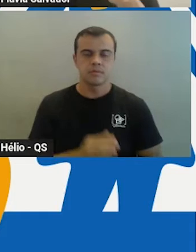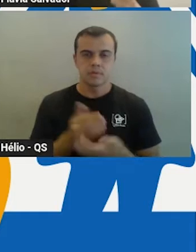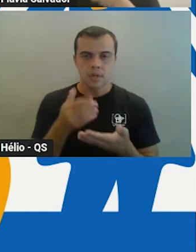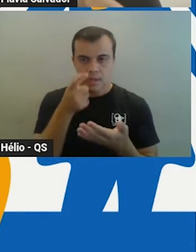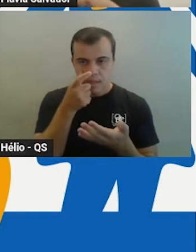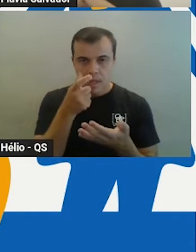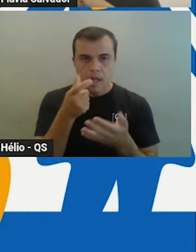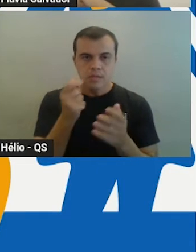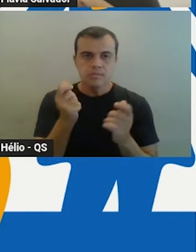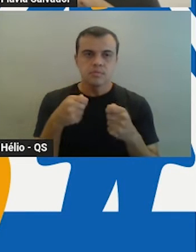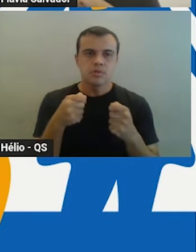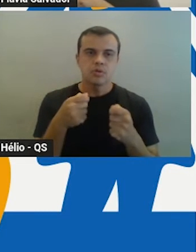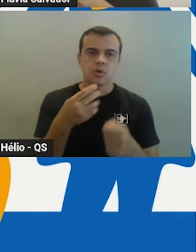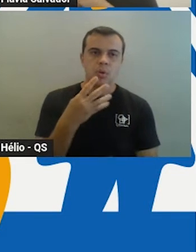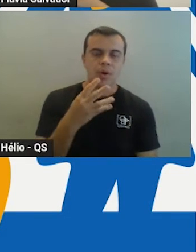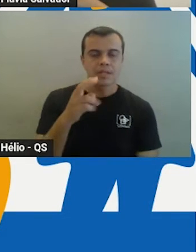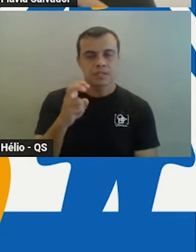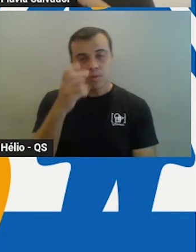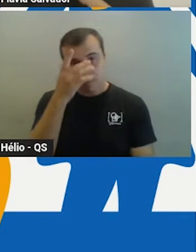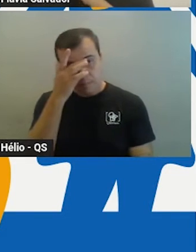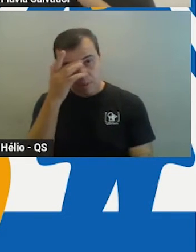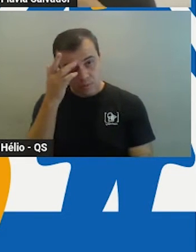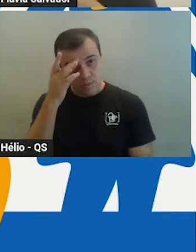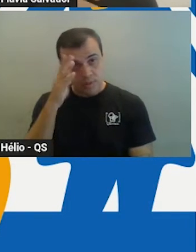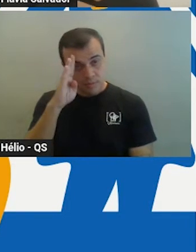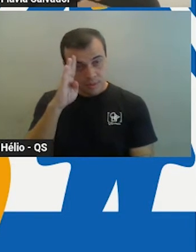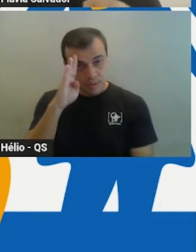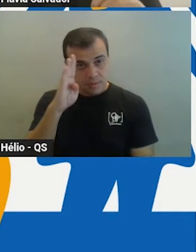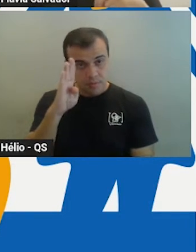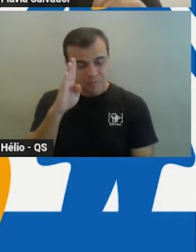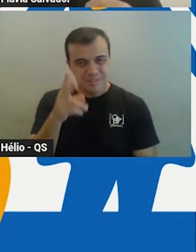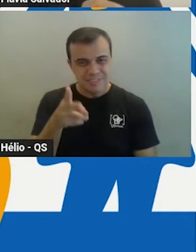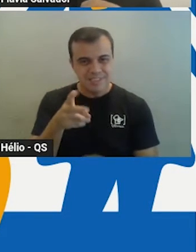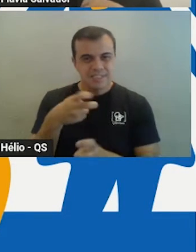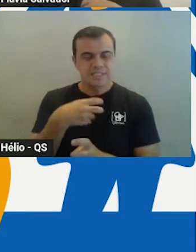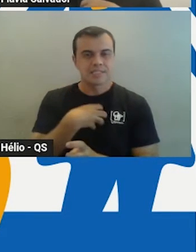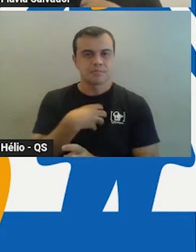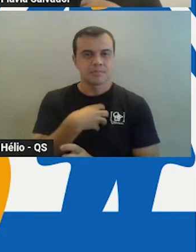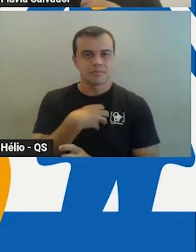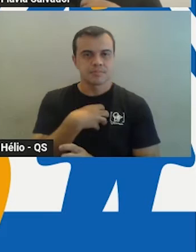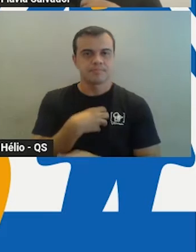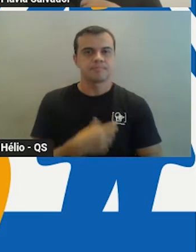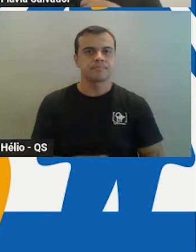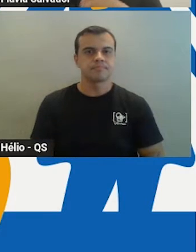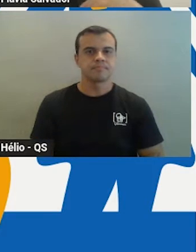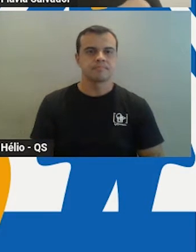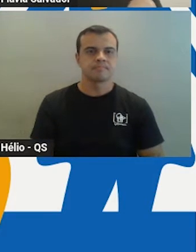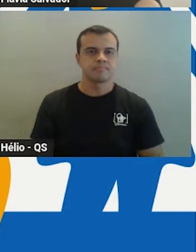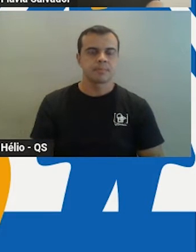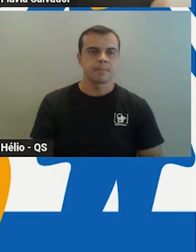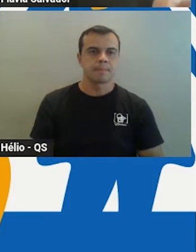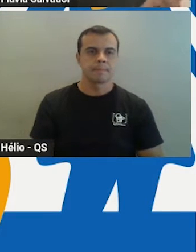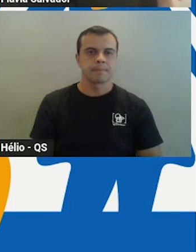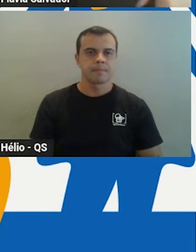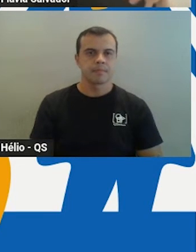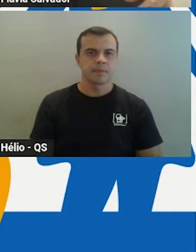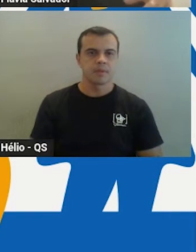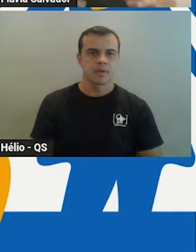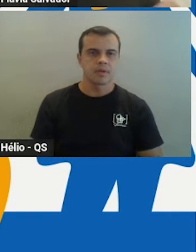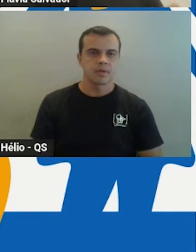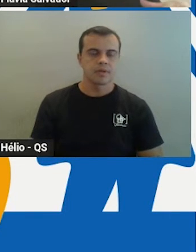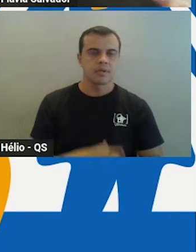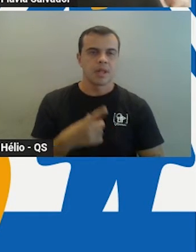porque pode ser 4 a 5 pessoas, principalmente na parte da sensibilização. Porque, ainda que